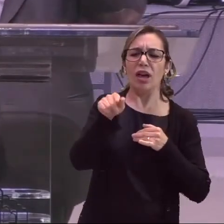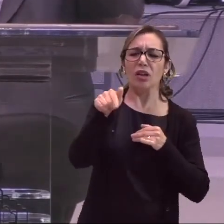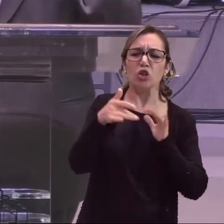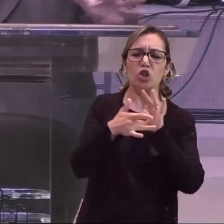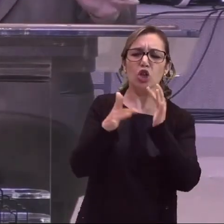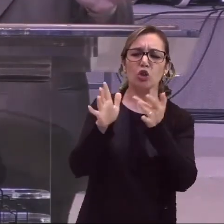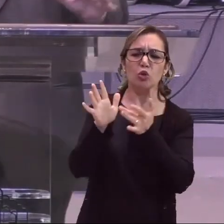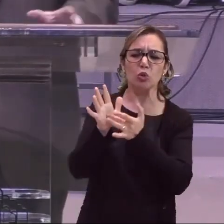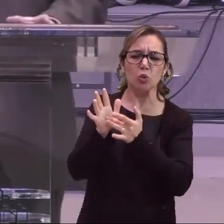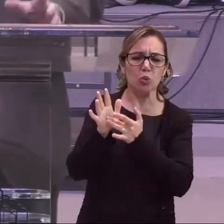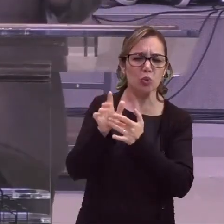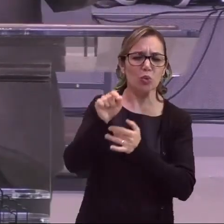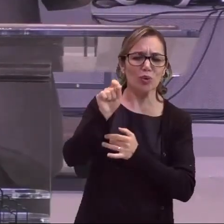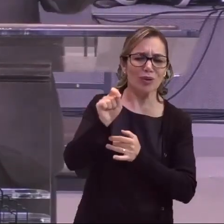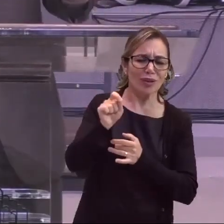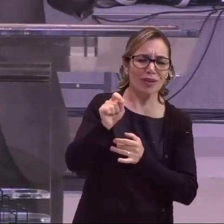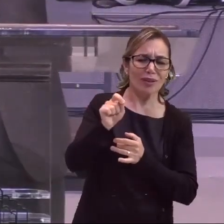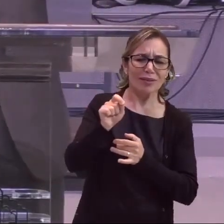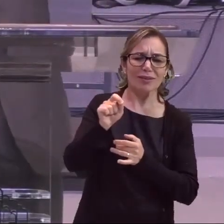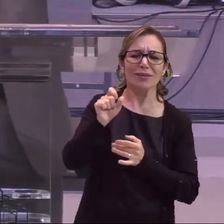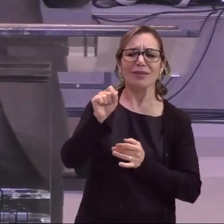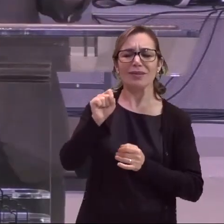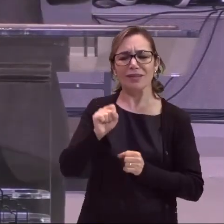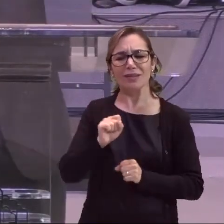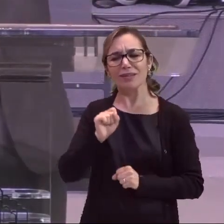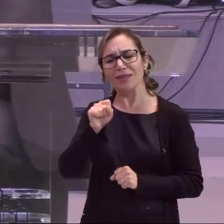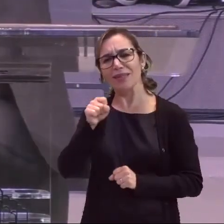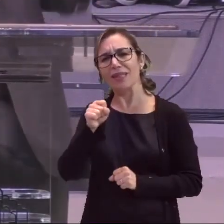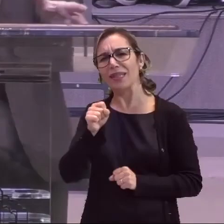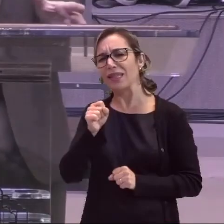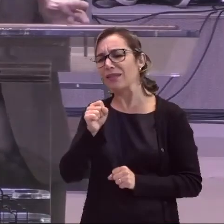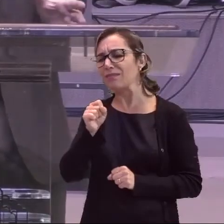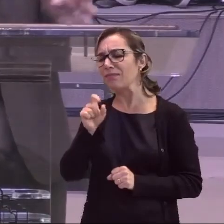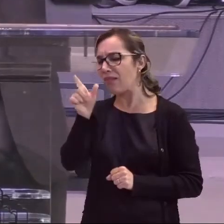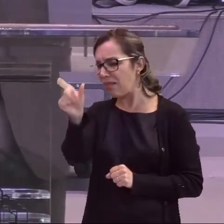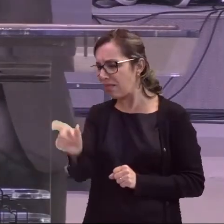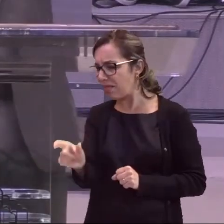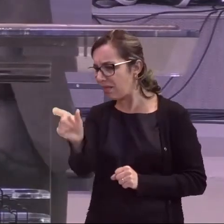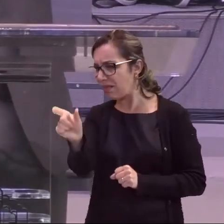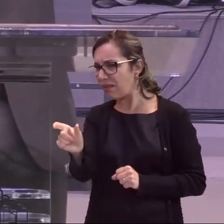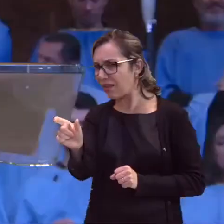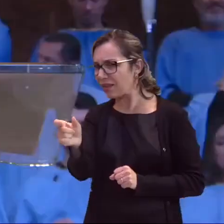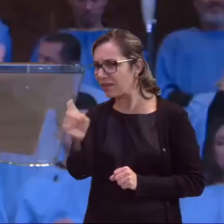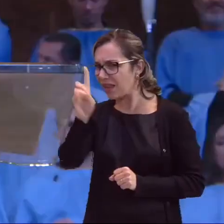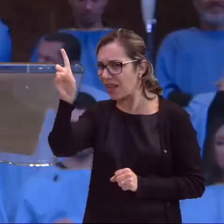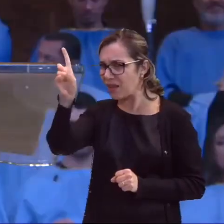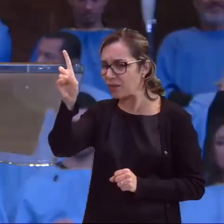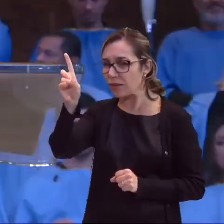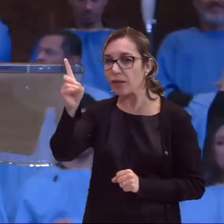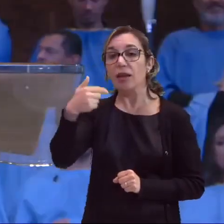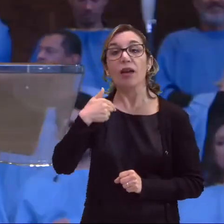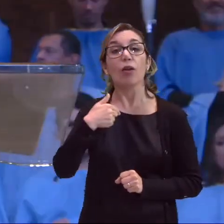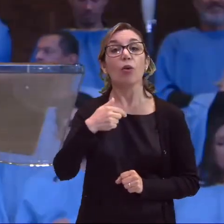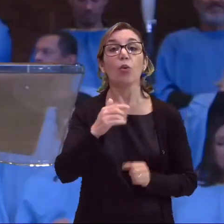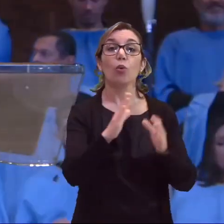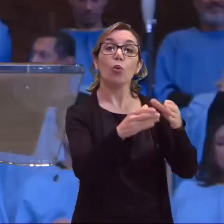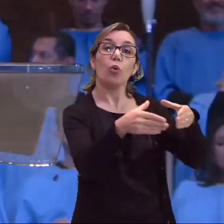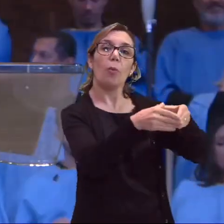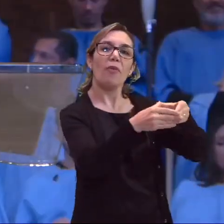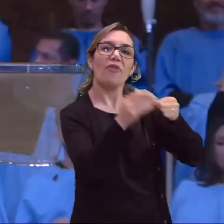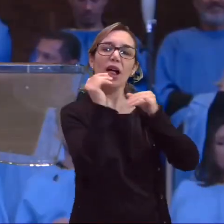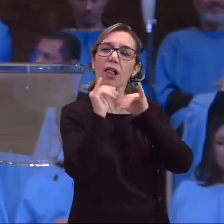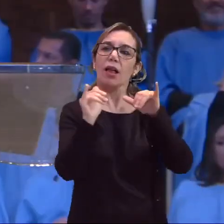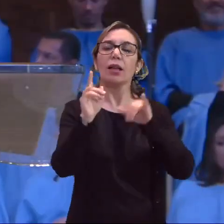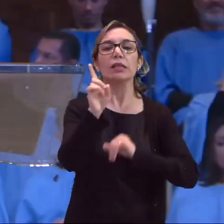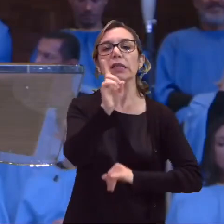por espaço de Quase duas horas grande e a Diana dos Efésios 2:15 a Diana